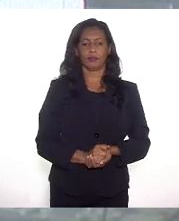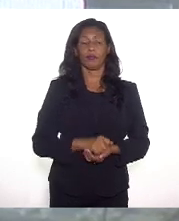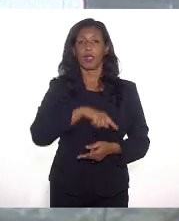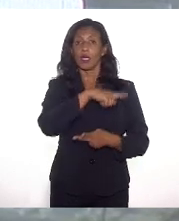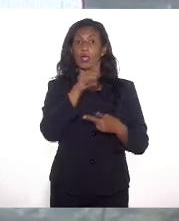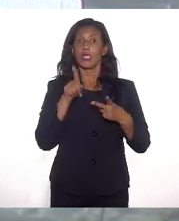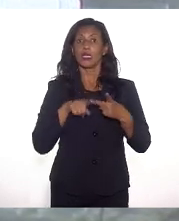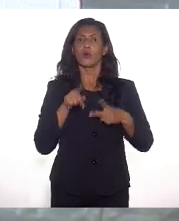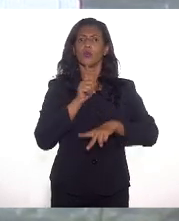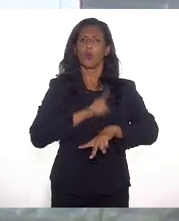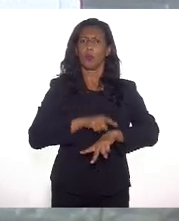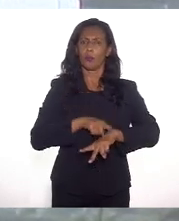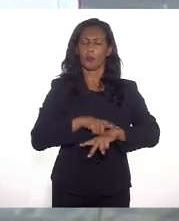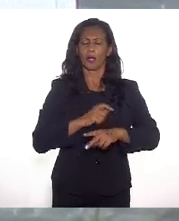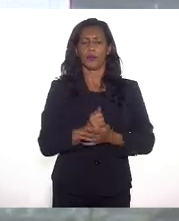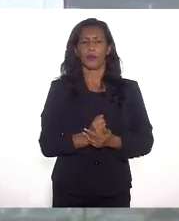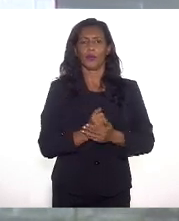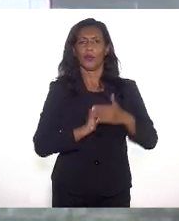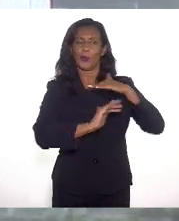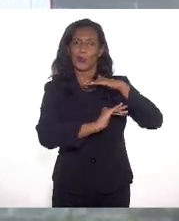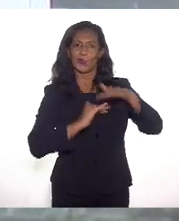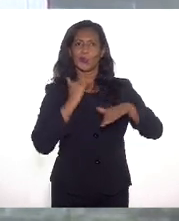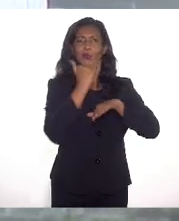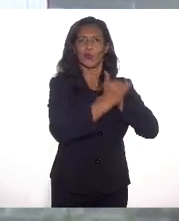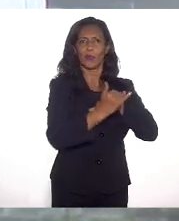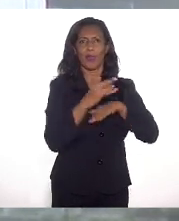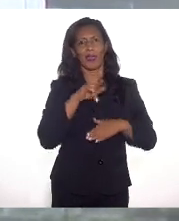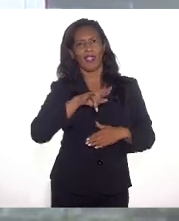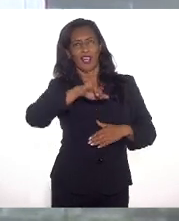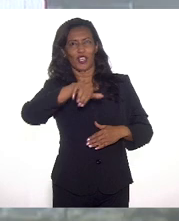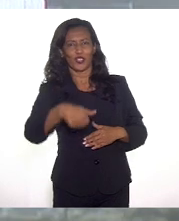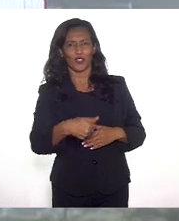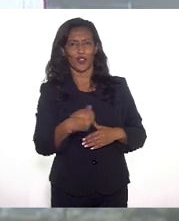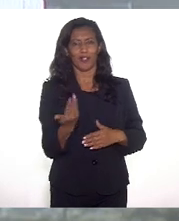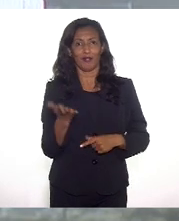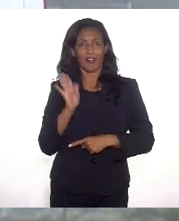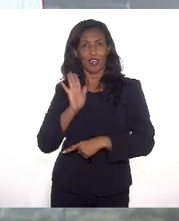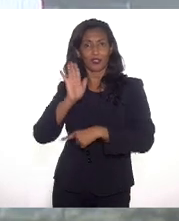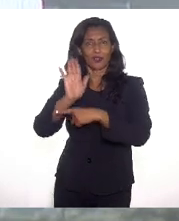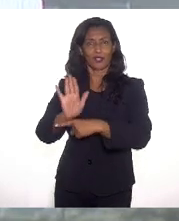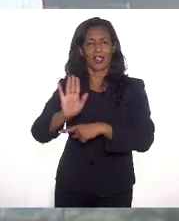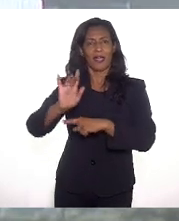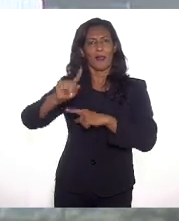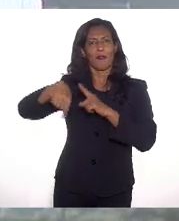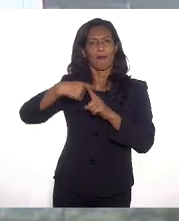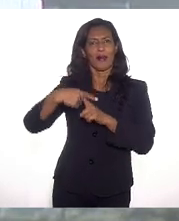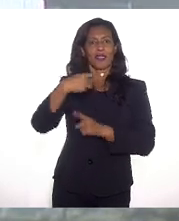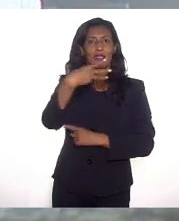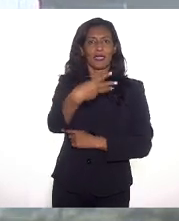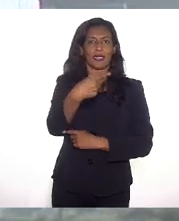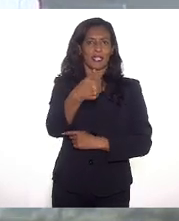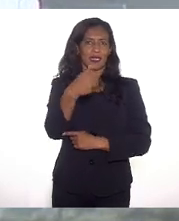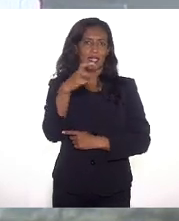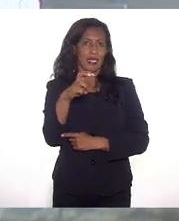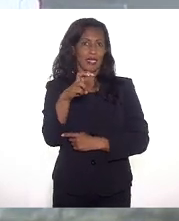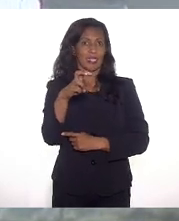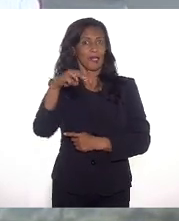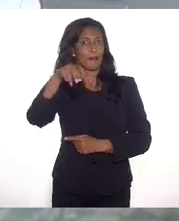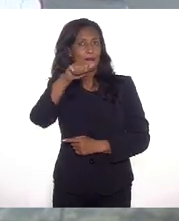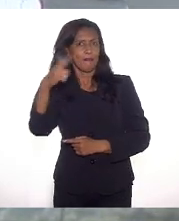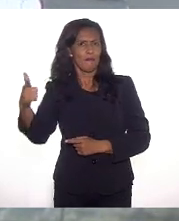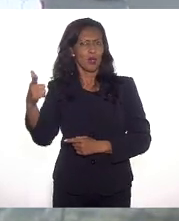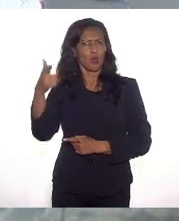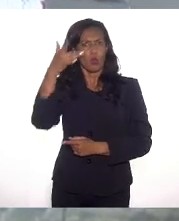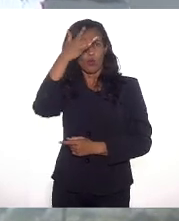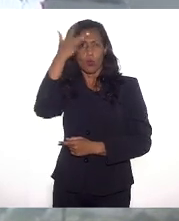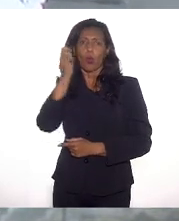fase, então, o Supera RJ vai contemplar mais de 315 mil desempregados, com um investimento mensal